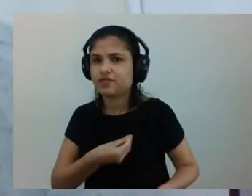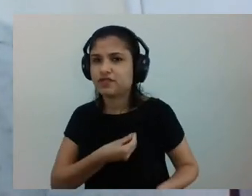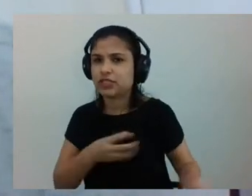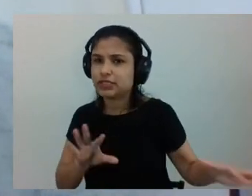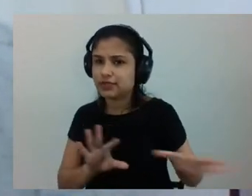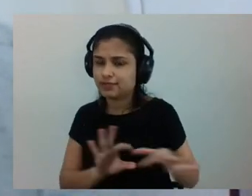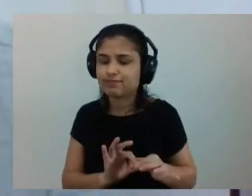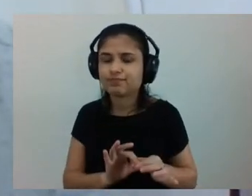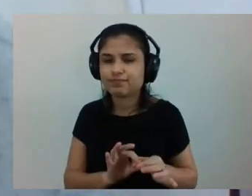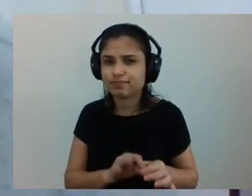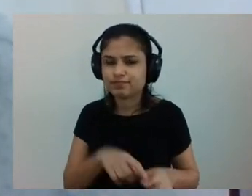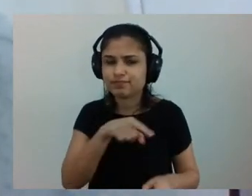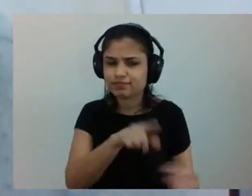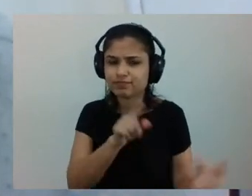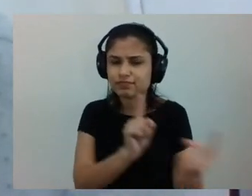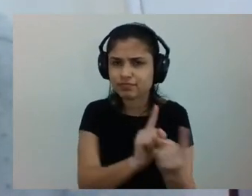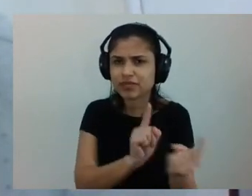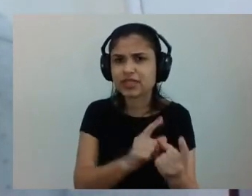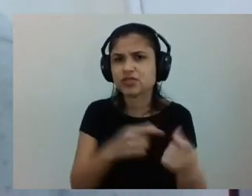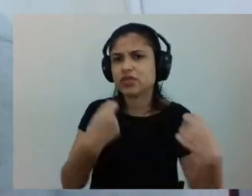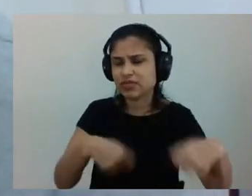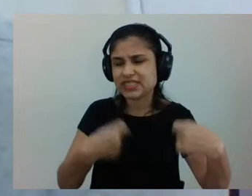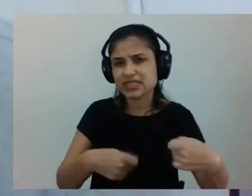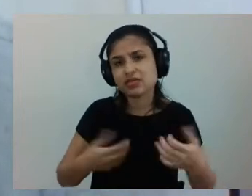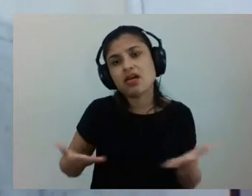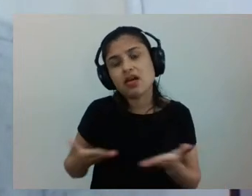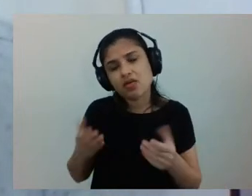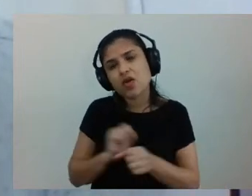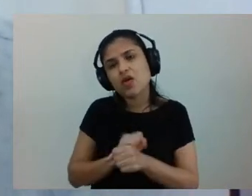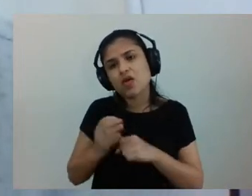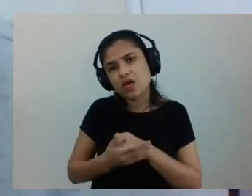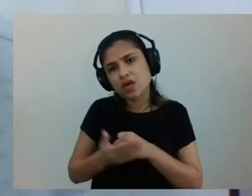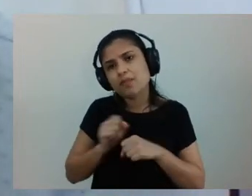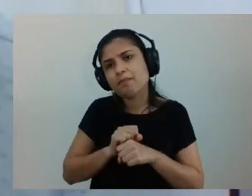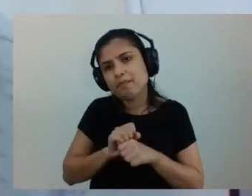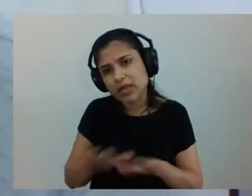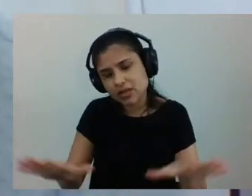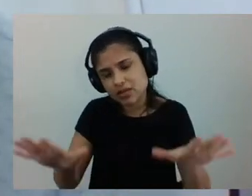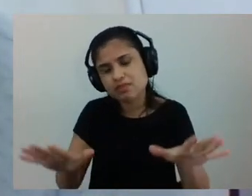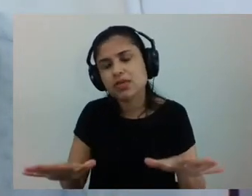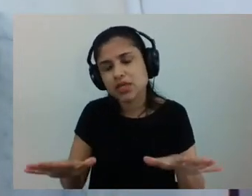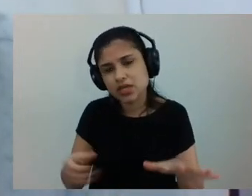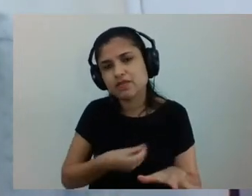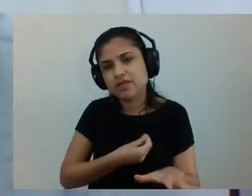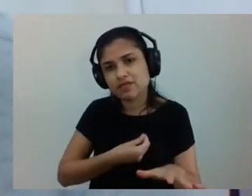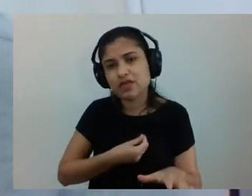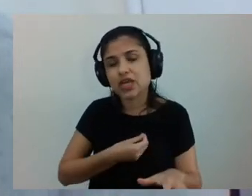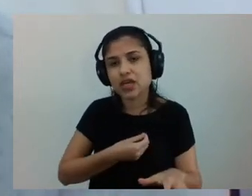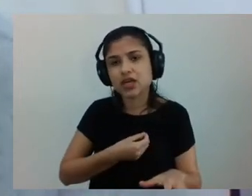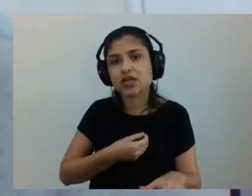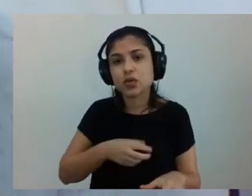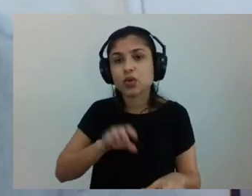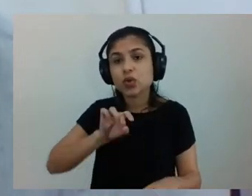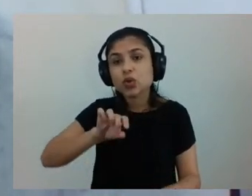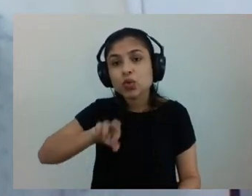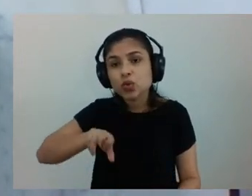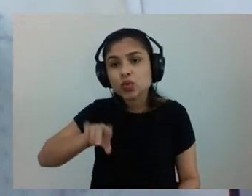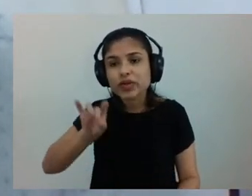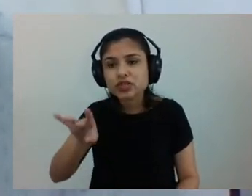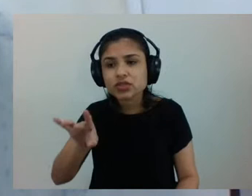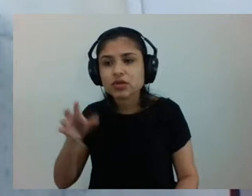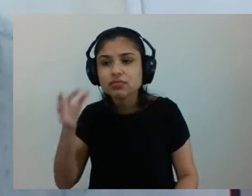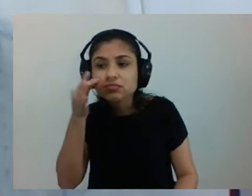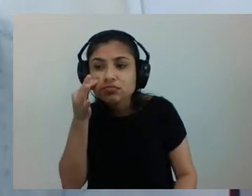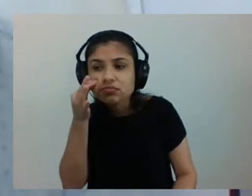desse atendimento, visto que nós estamos vivendo um momento de pandemia, ele perpassa não só um atendimento presencial, mas